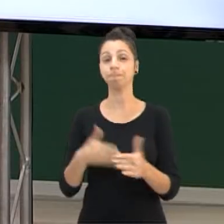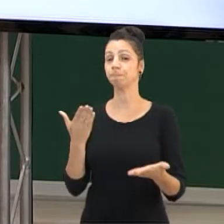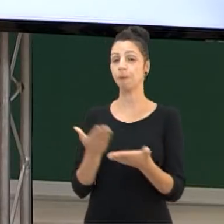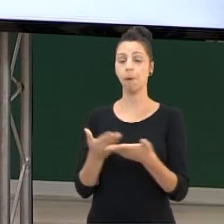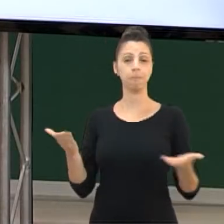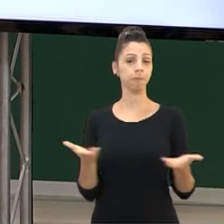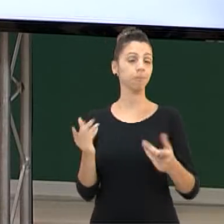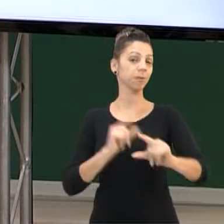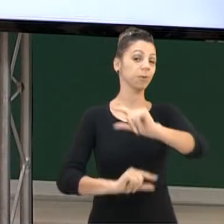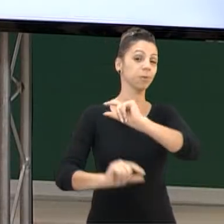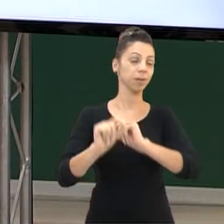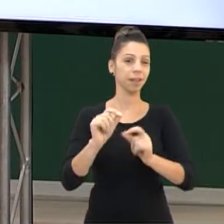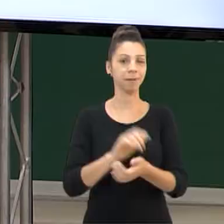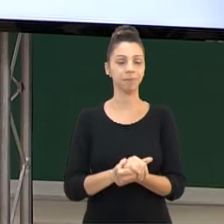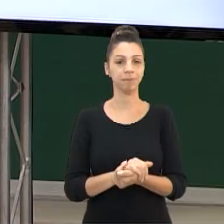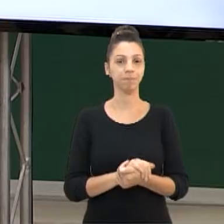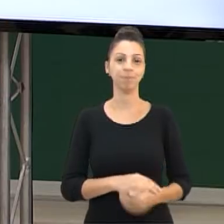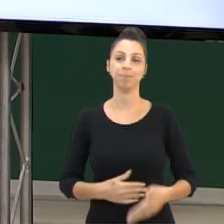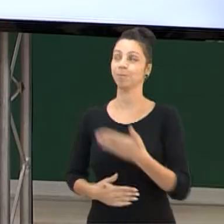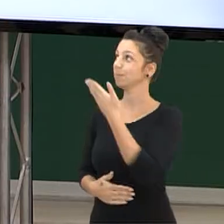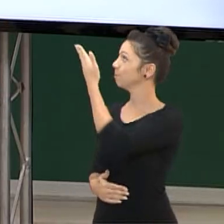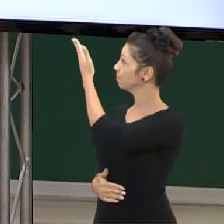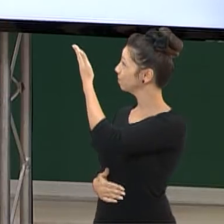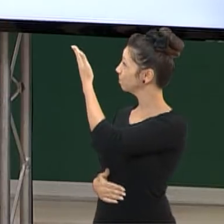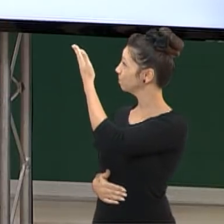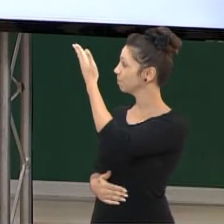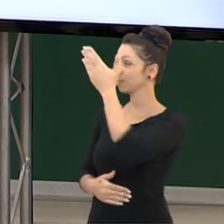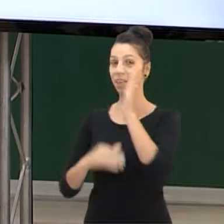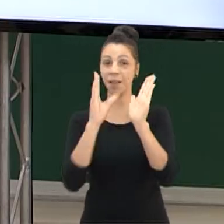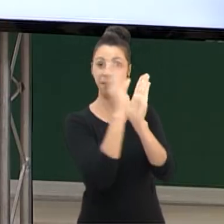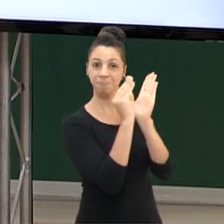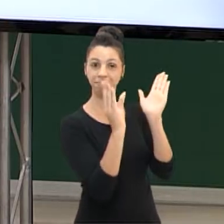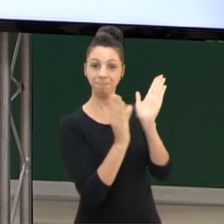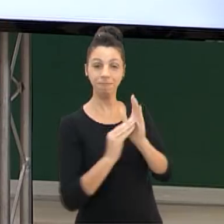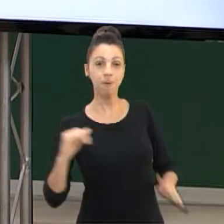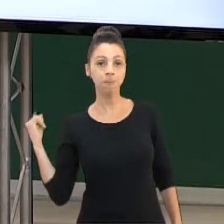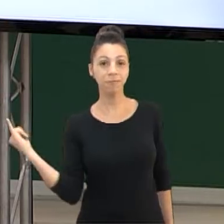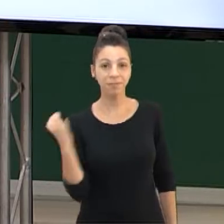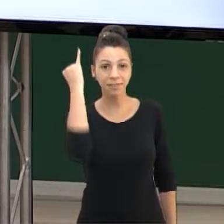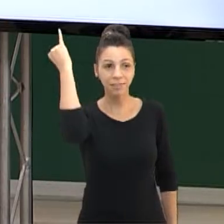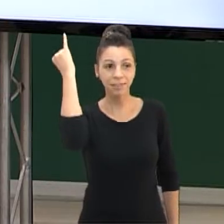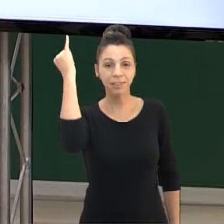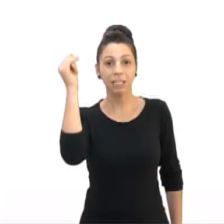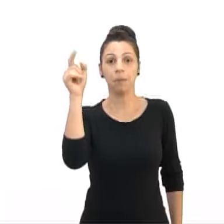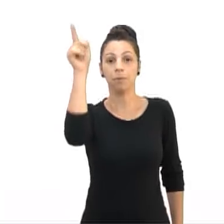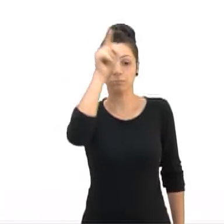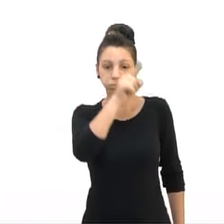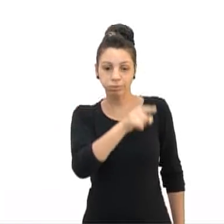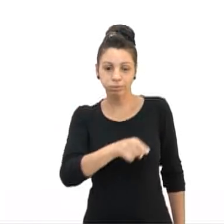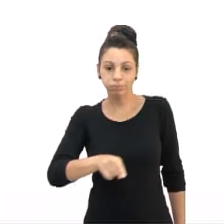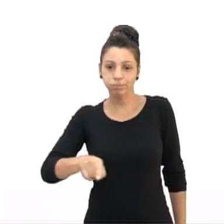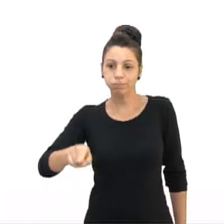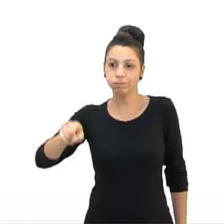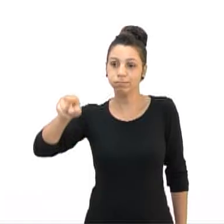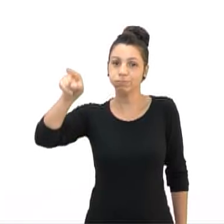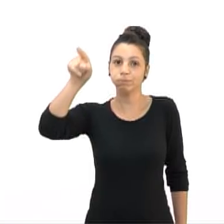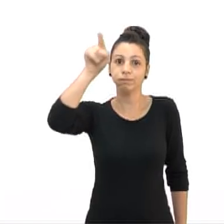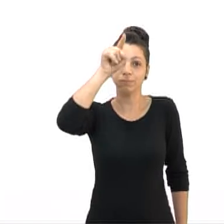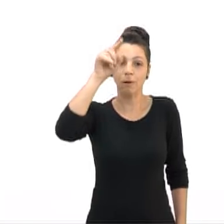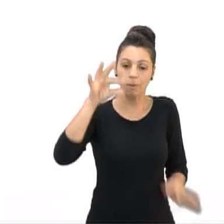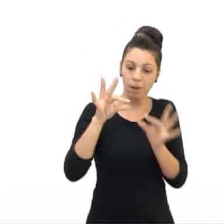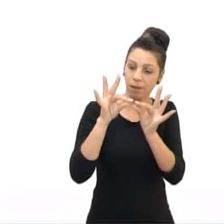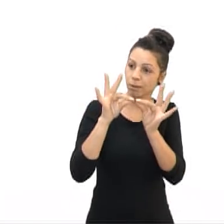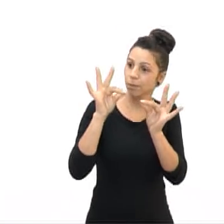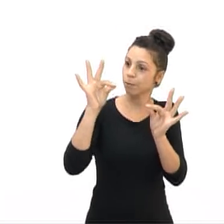hoje, vamos ver esse conteúdo que é muito importante. Posições relativas de uma reta e uma